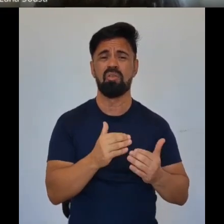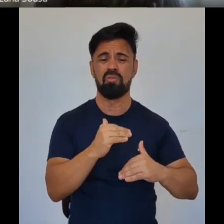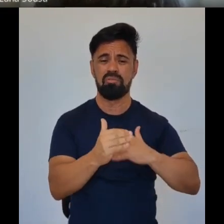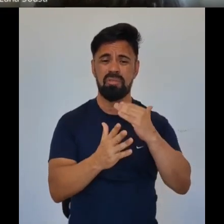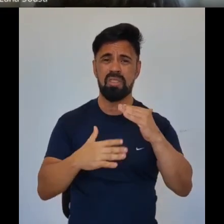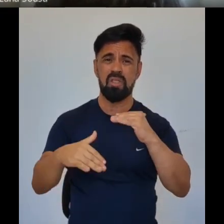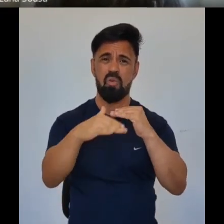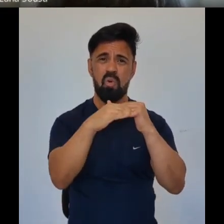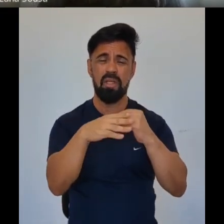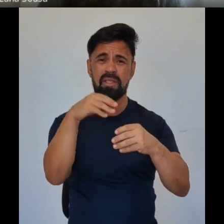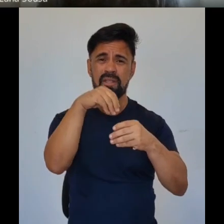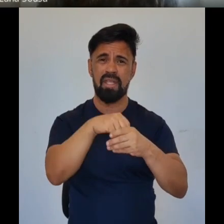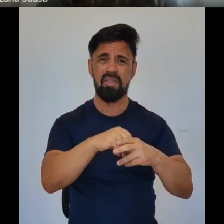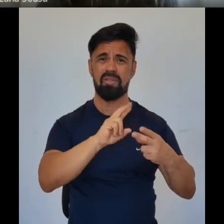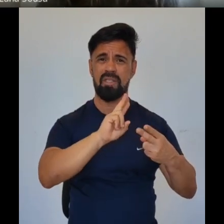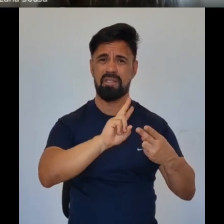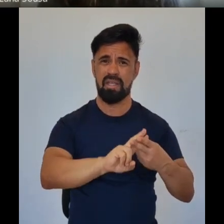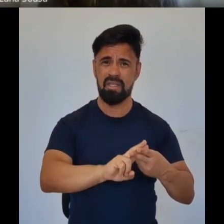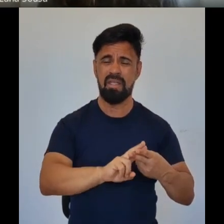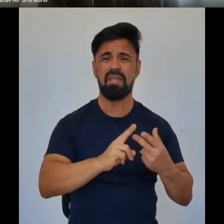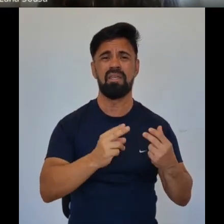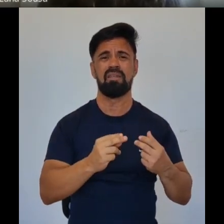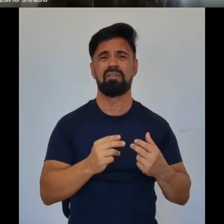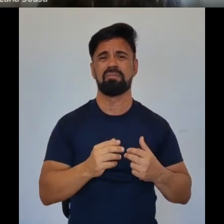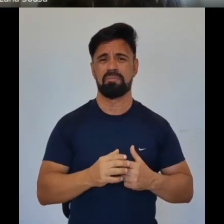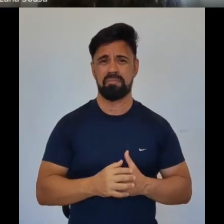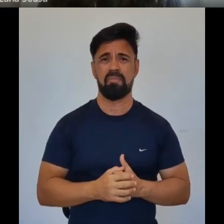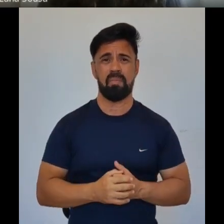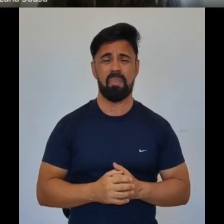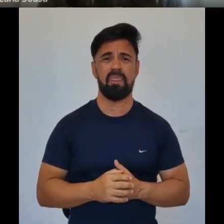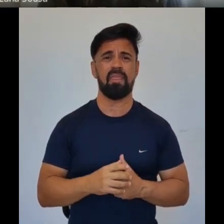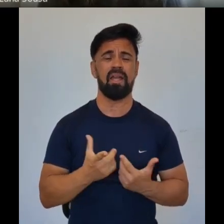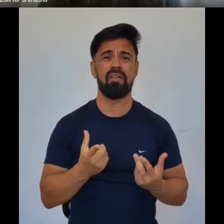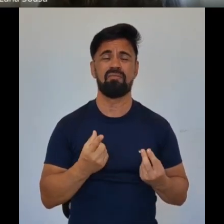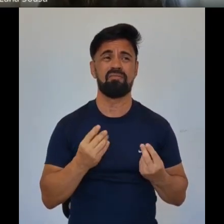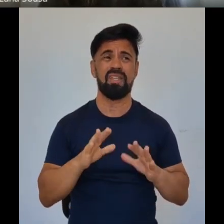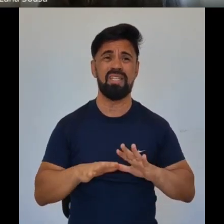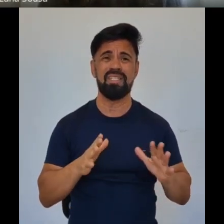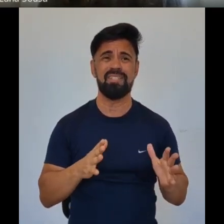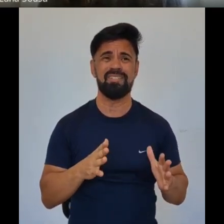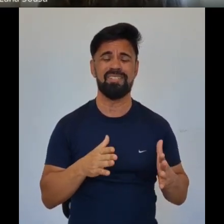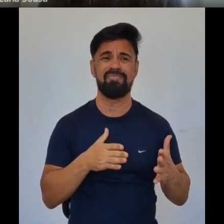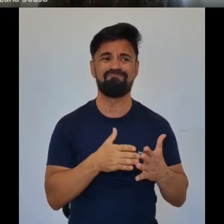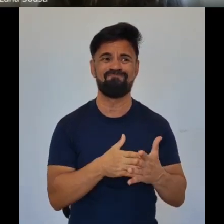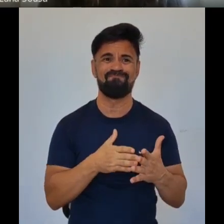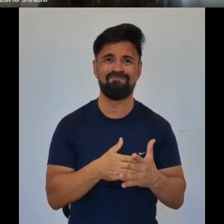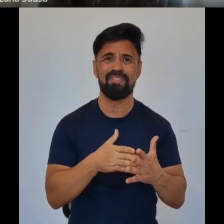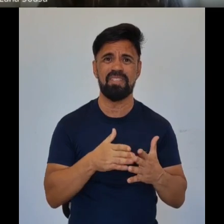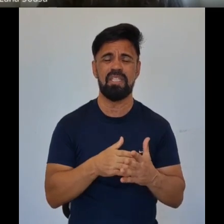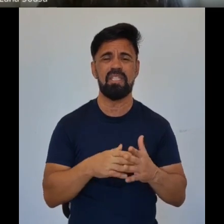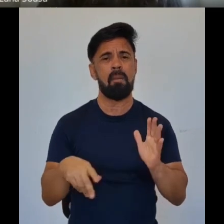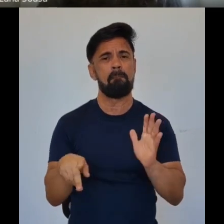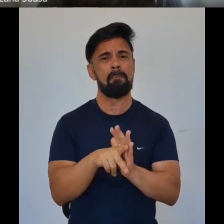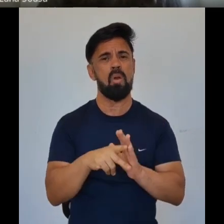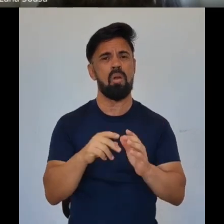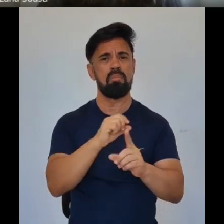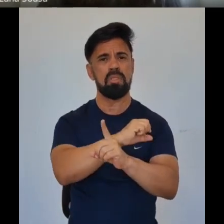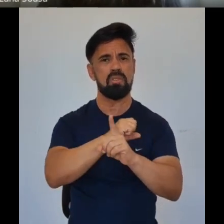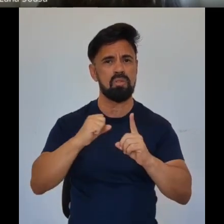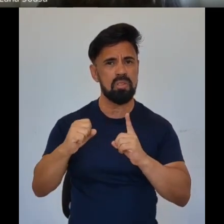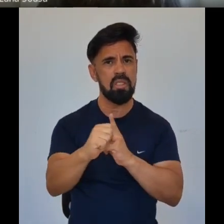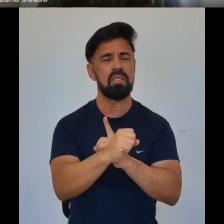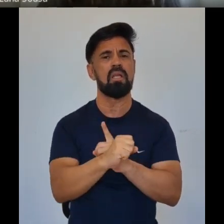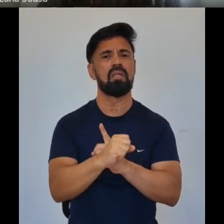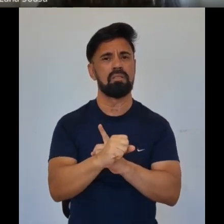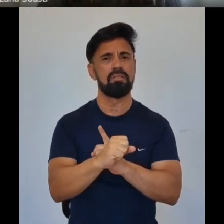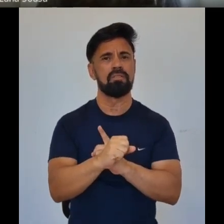vezes, quando o município ou o estado investe para implantar uma equipe de atenção à pessoa